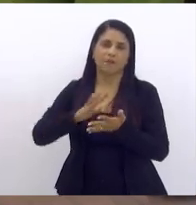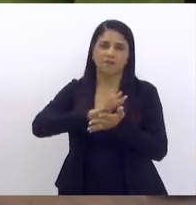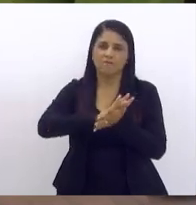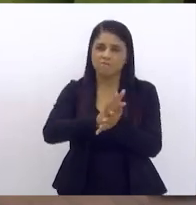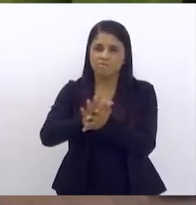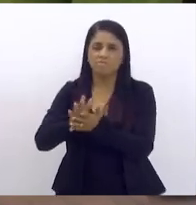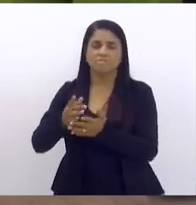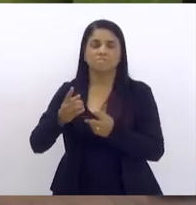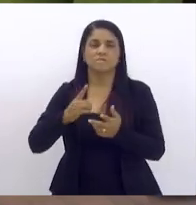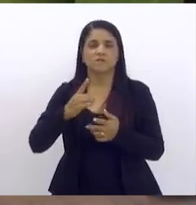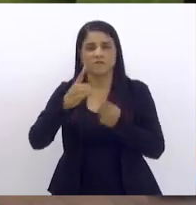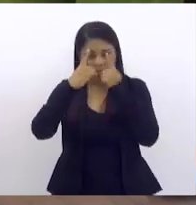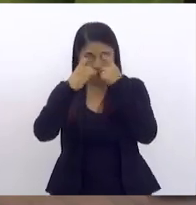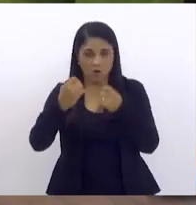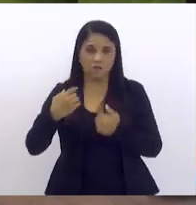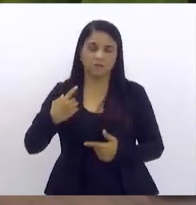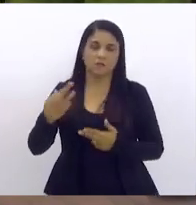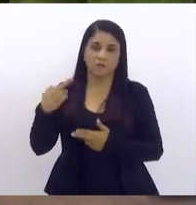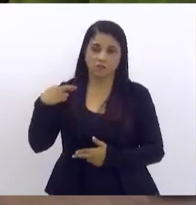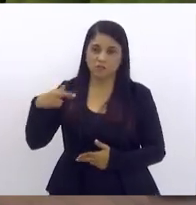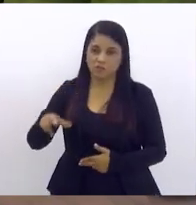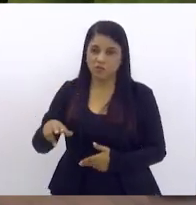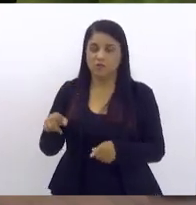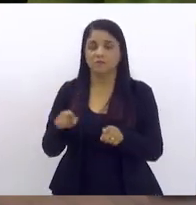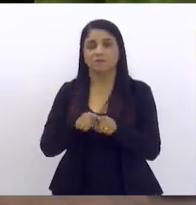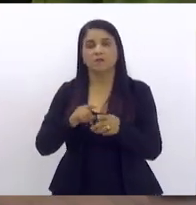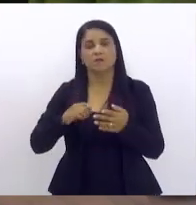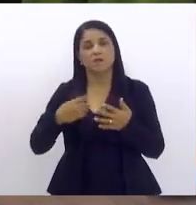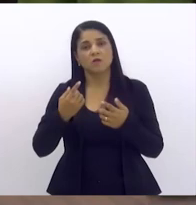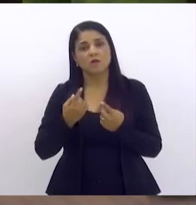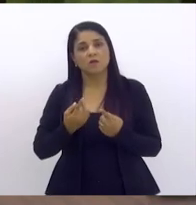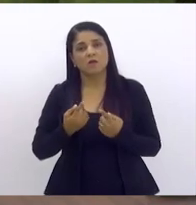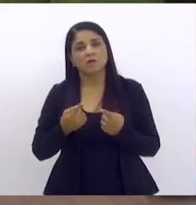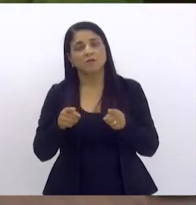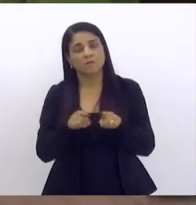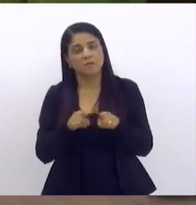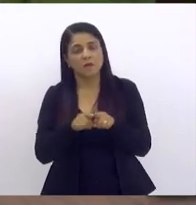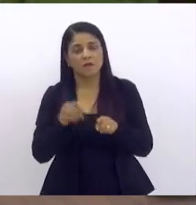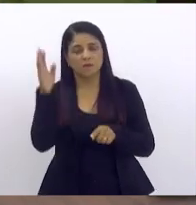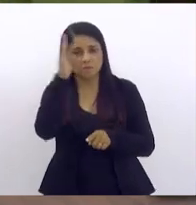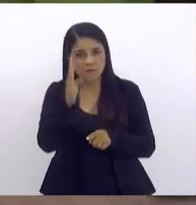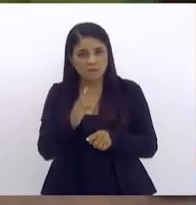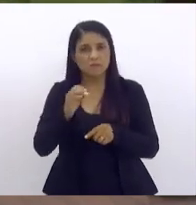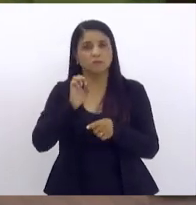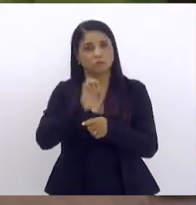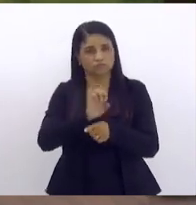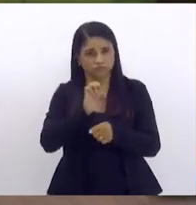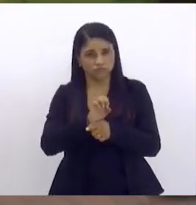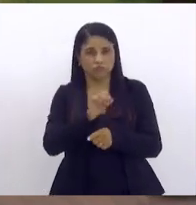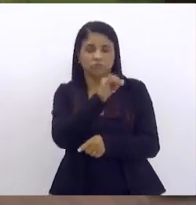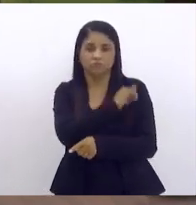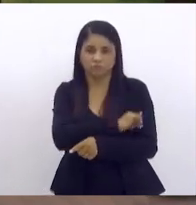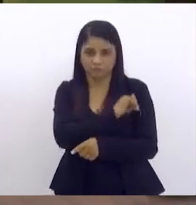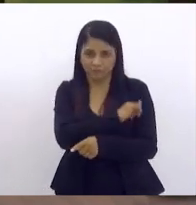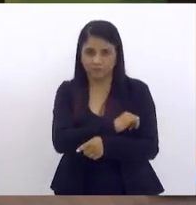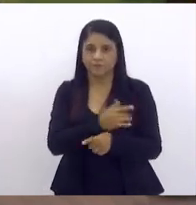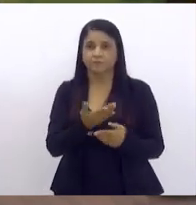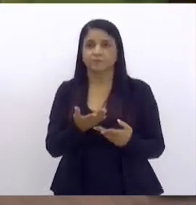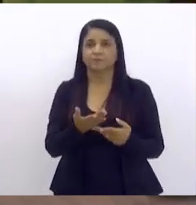Brasil e do debate de combate ao racismo religioso do nosso Estado. É, organiza,